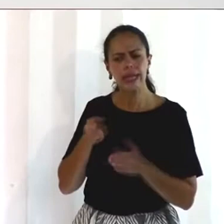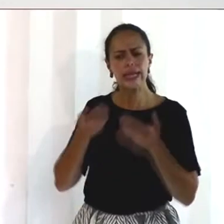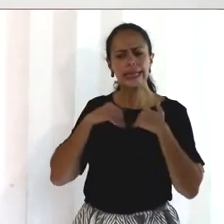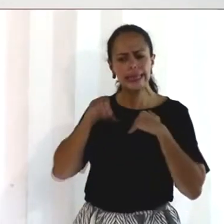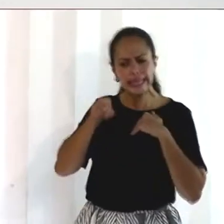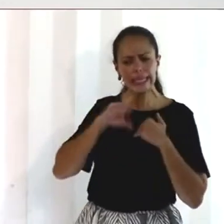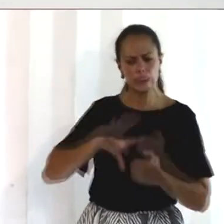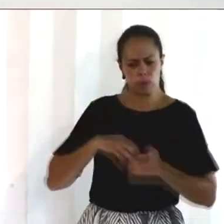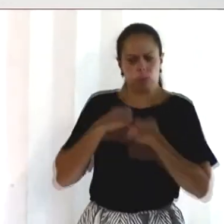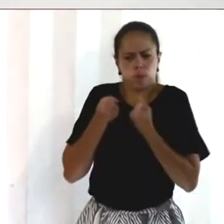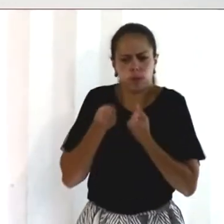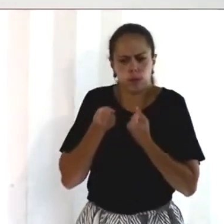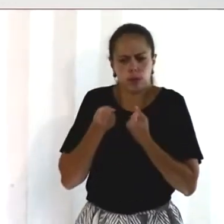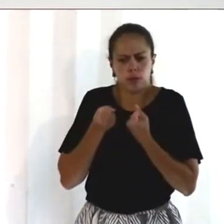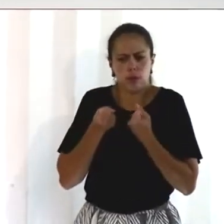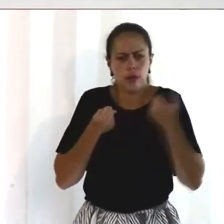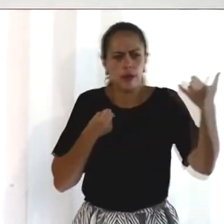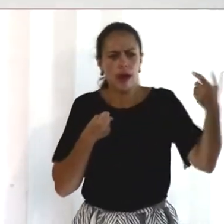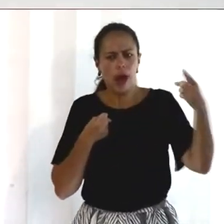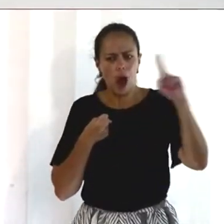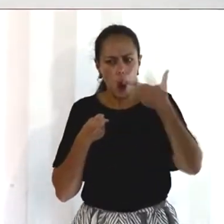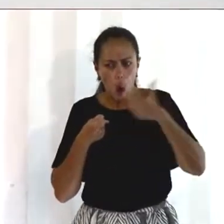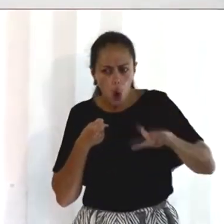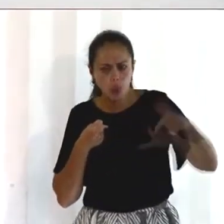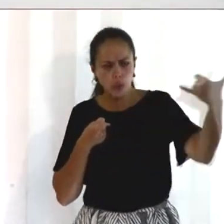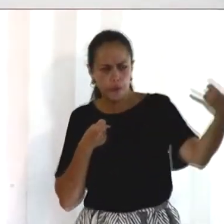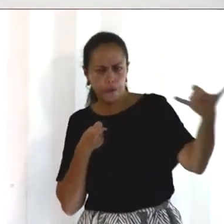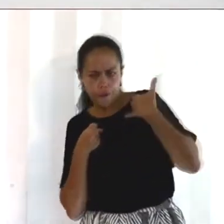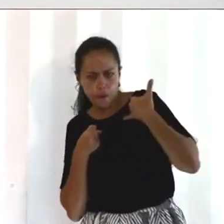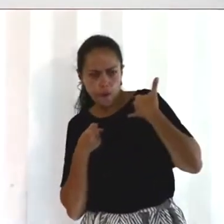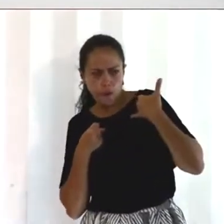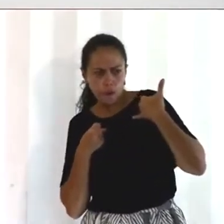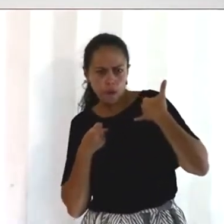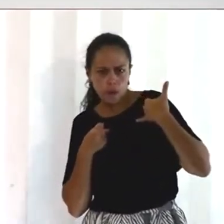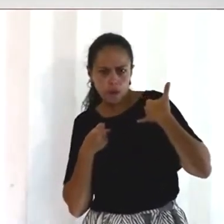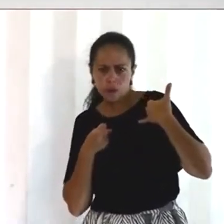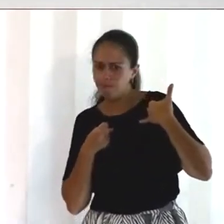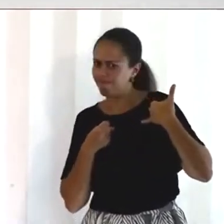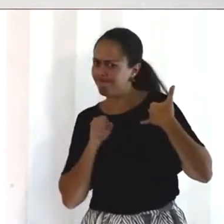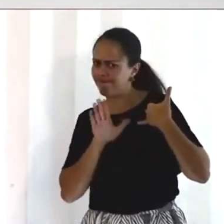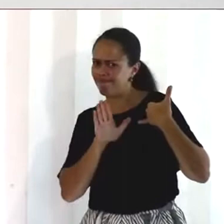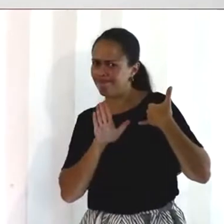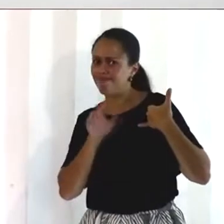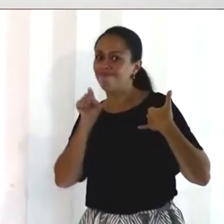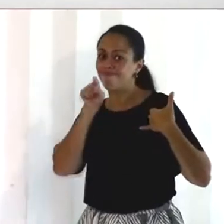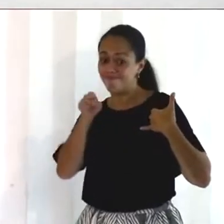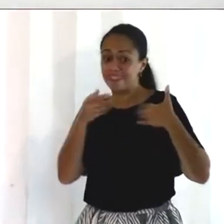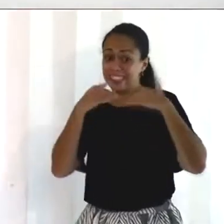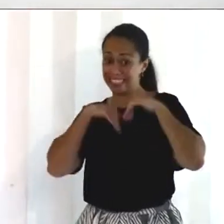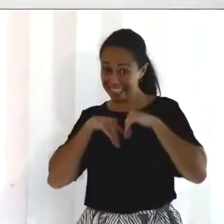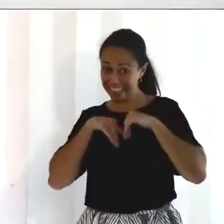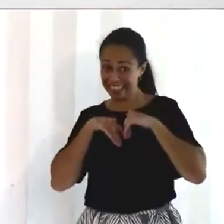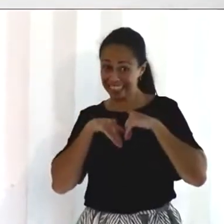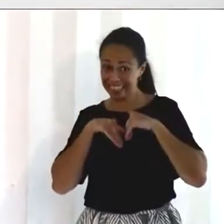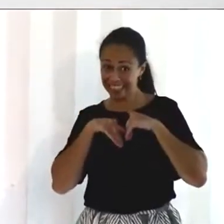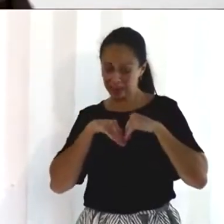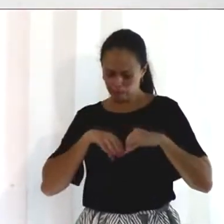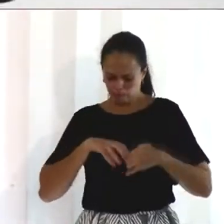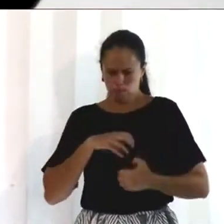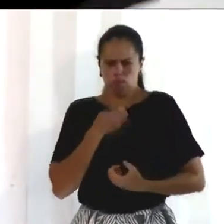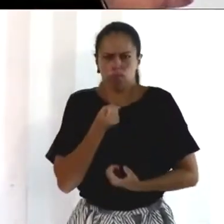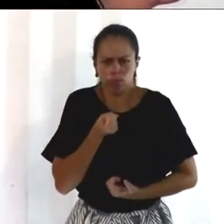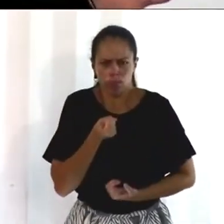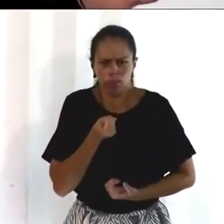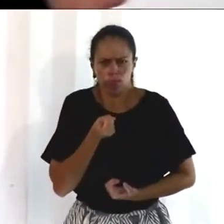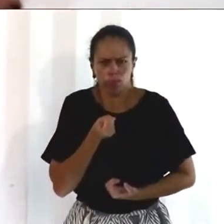Dominá-la. A melhor maneira, ou o primeiro passo para dominar a ira, é saber que ela está dentro de nós. Quem acha